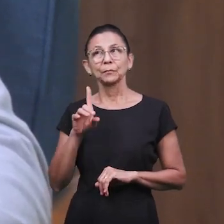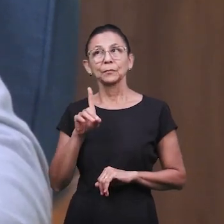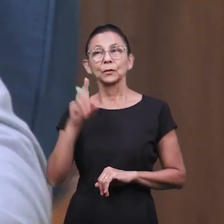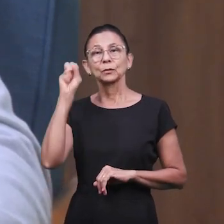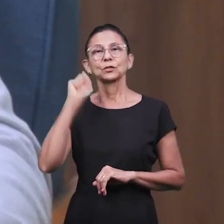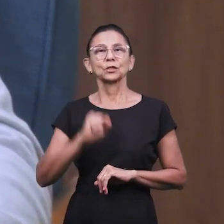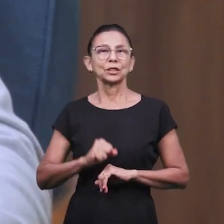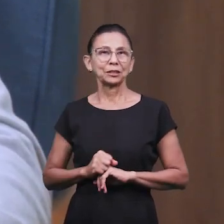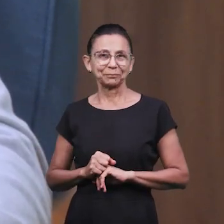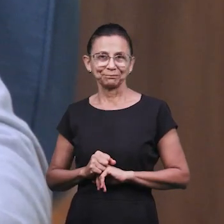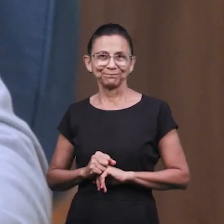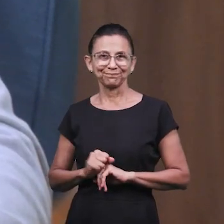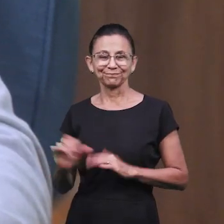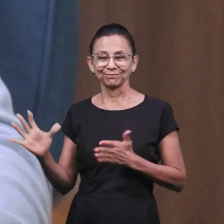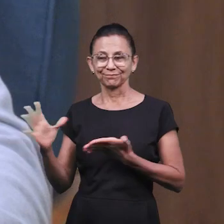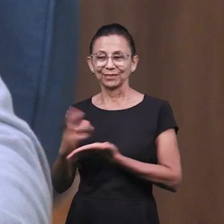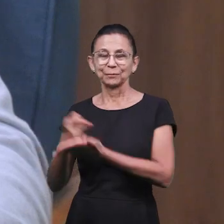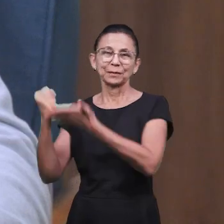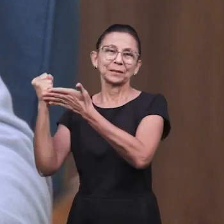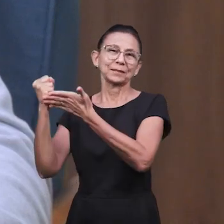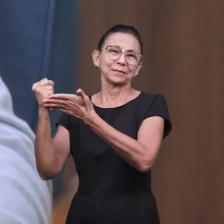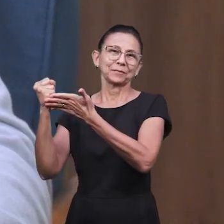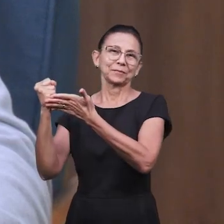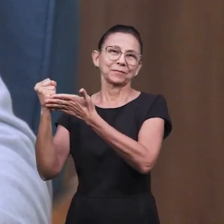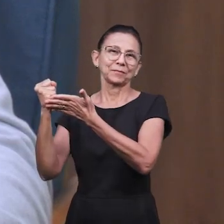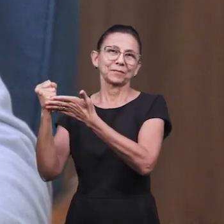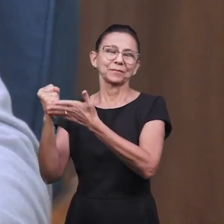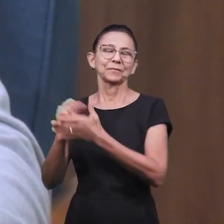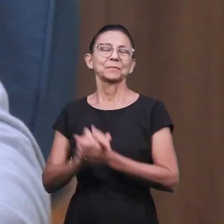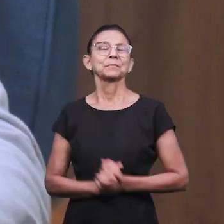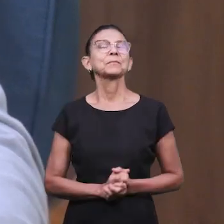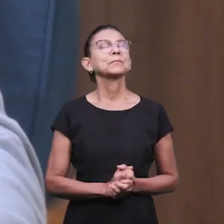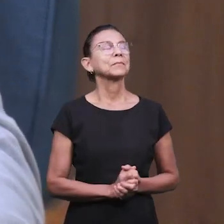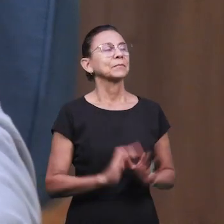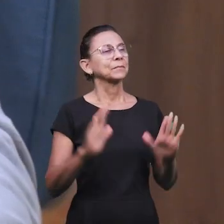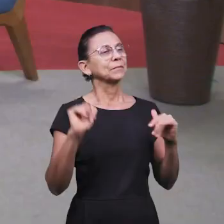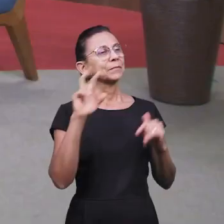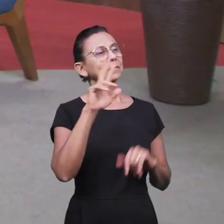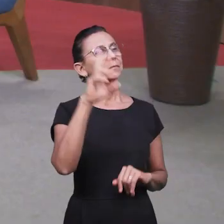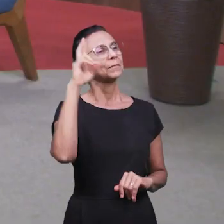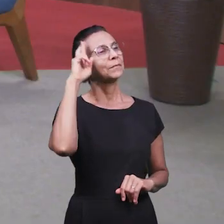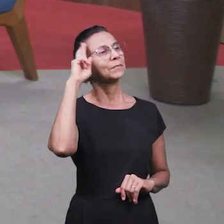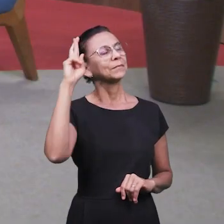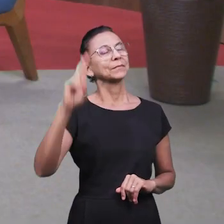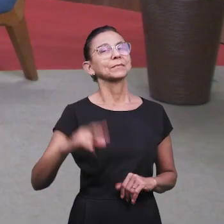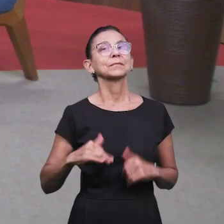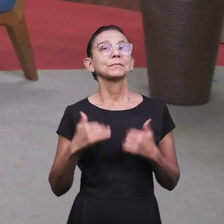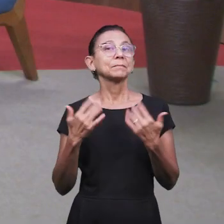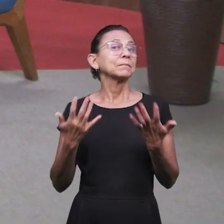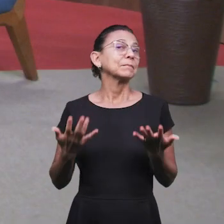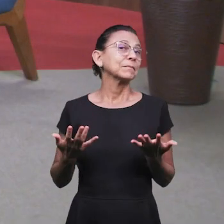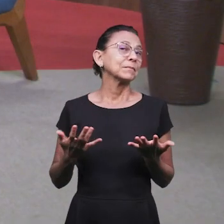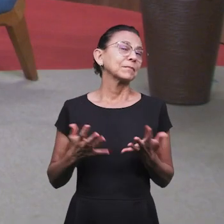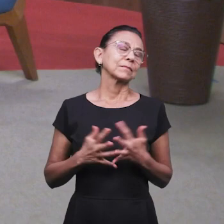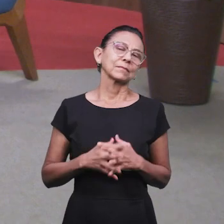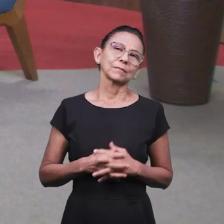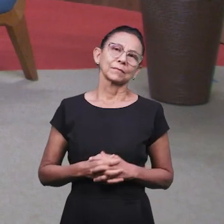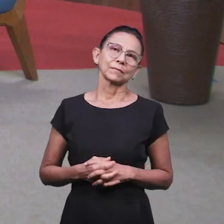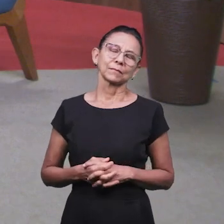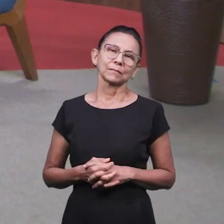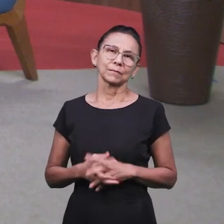dia, o dia do nosso arrebatamento. Glória a Jesus, louvado seja o nome do Senhor.